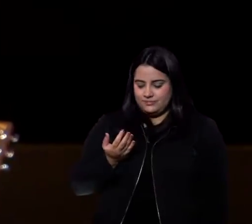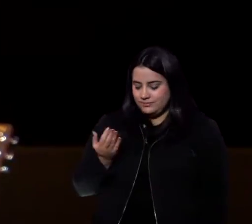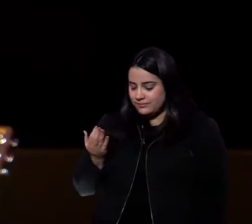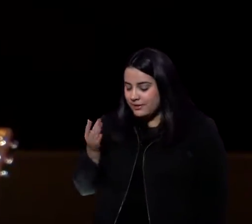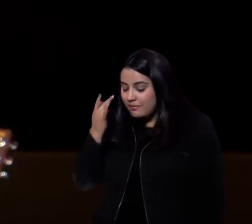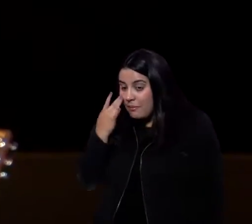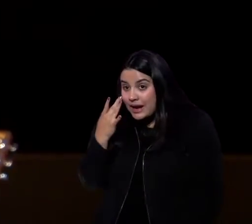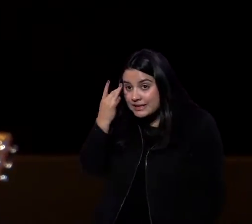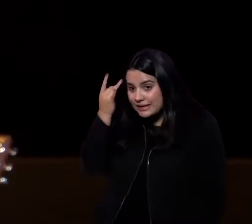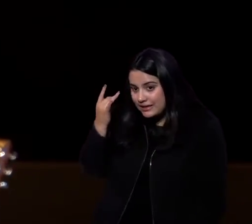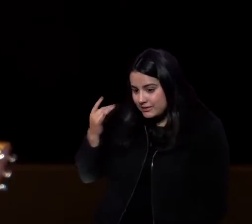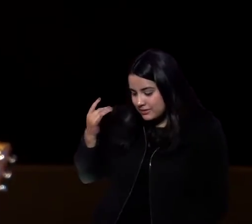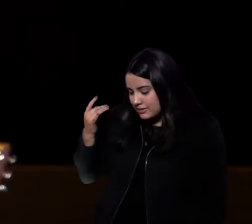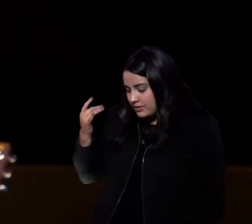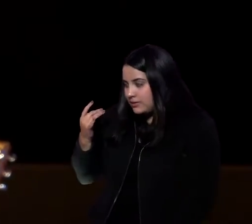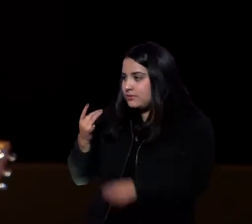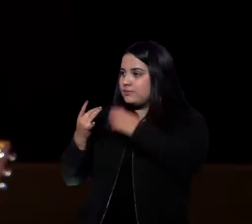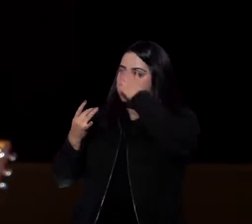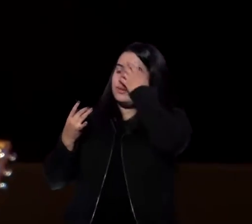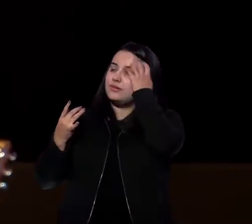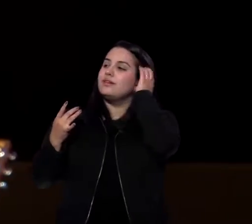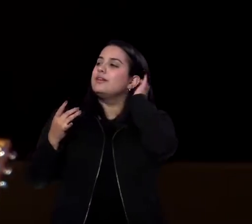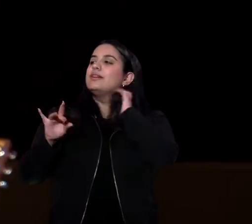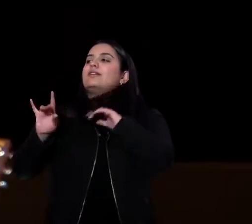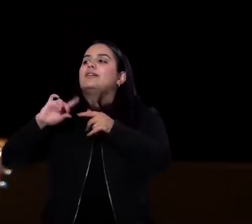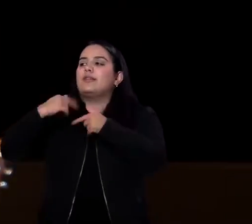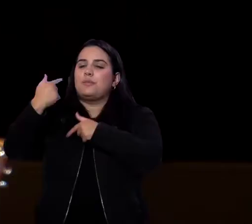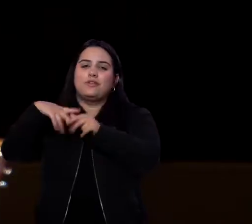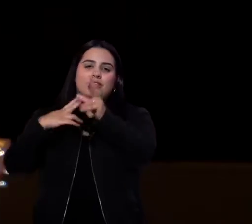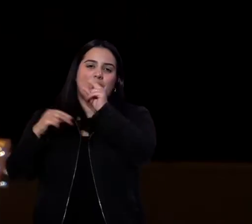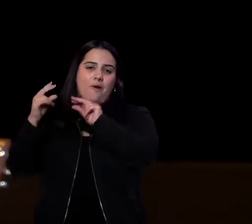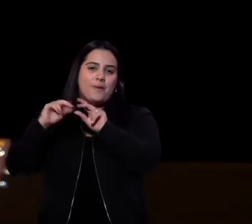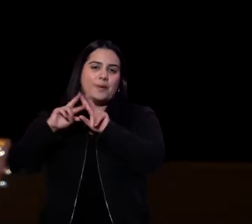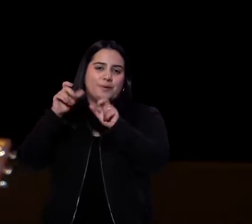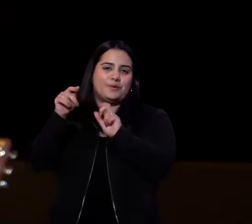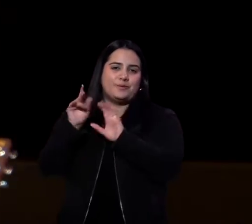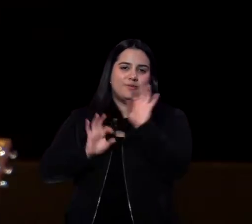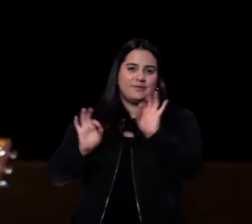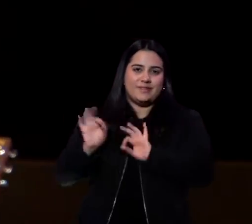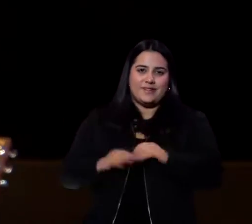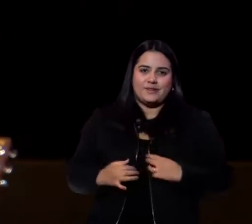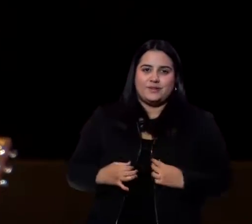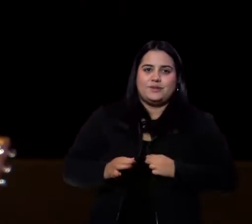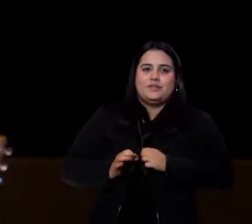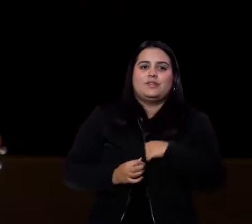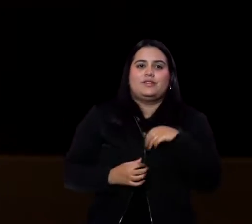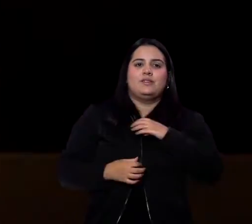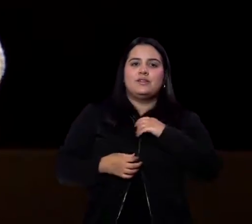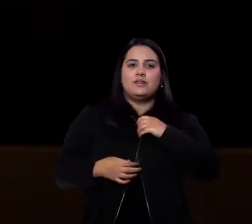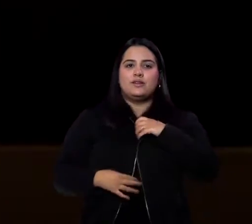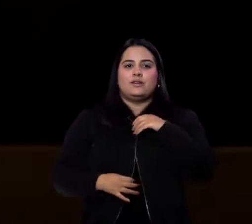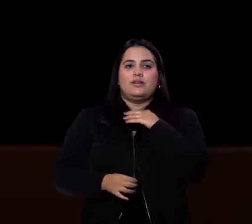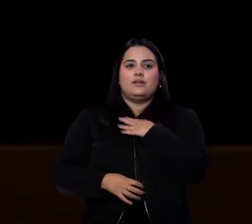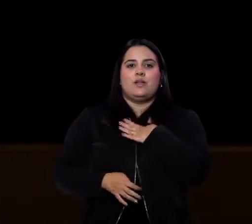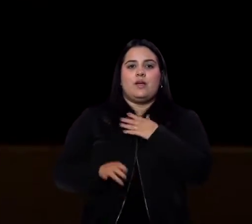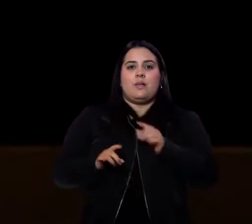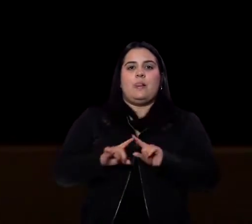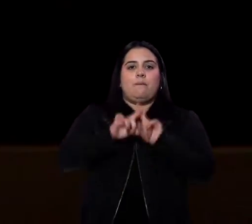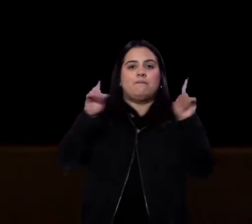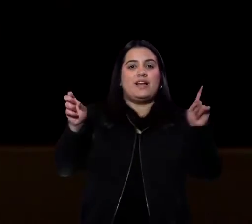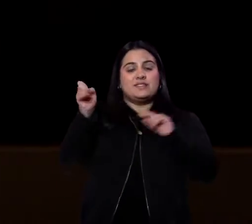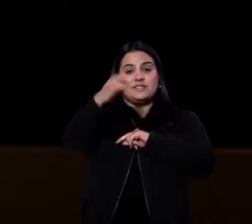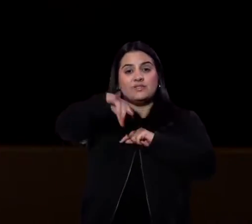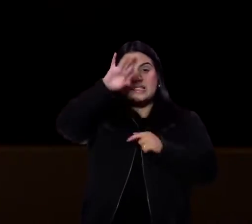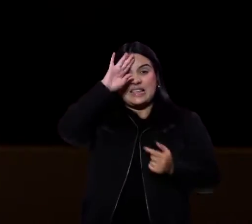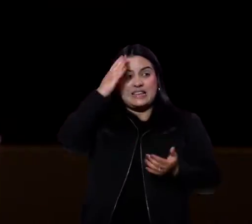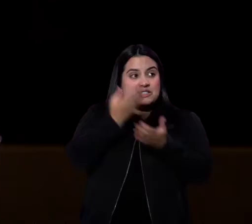Presta atenção aqui, galera. Depois vocês comentam sobre os planos de vocês. Tá? Mas, se você crer no Filho, se